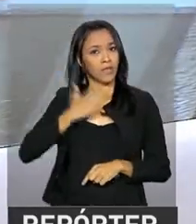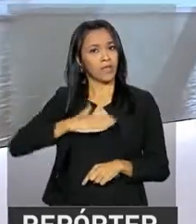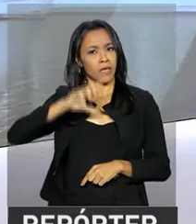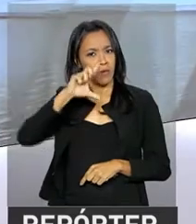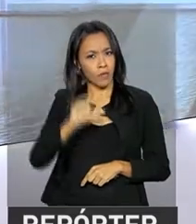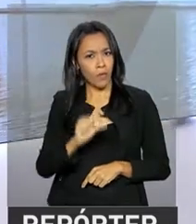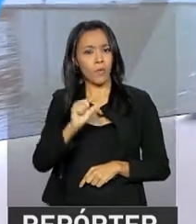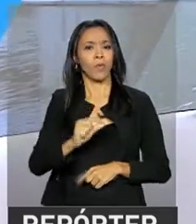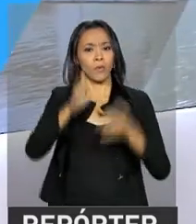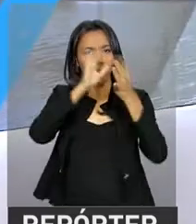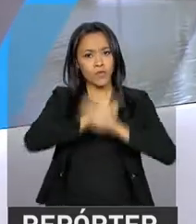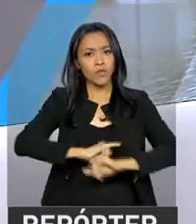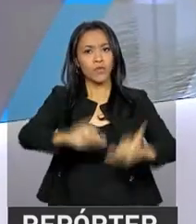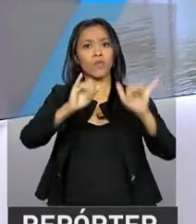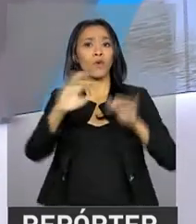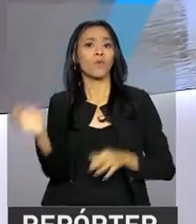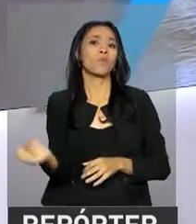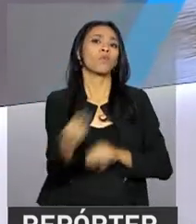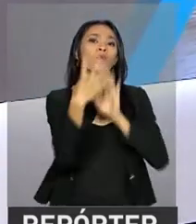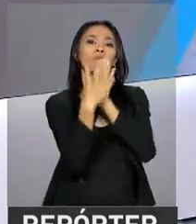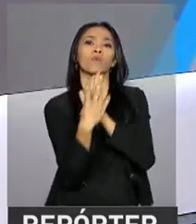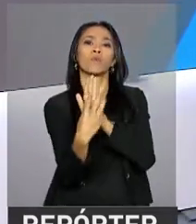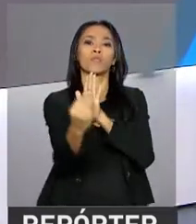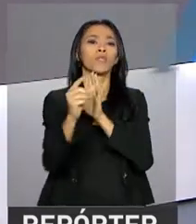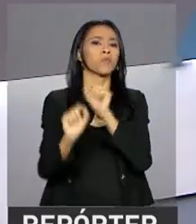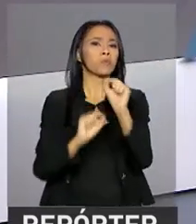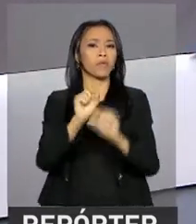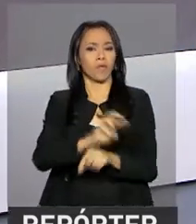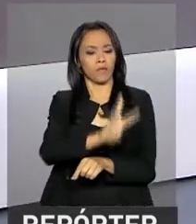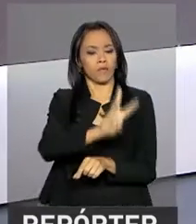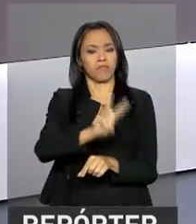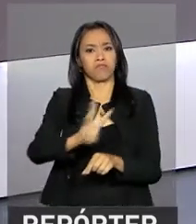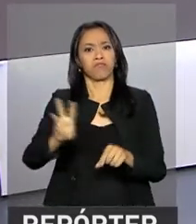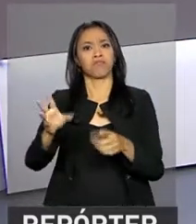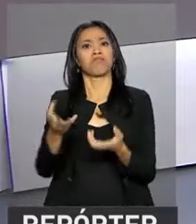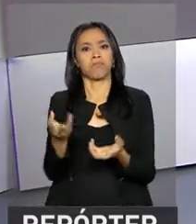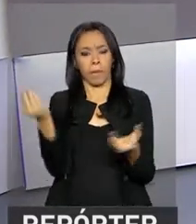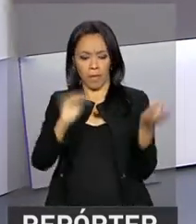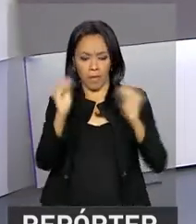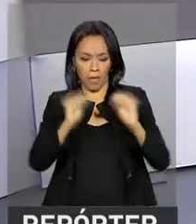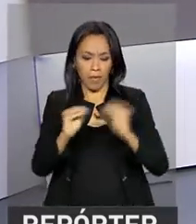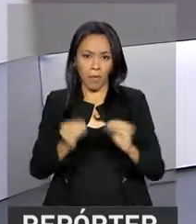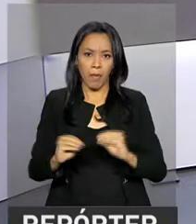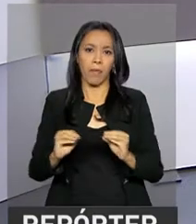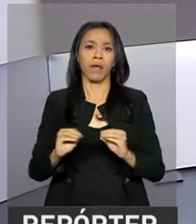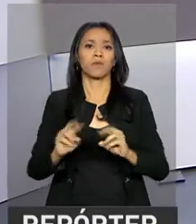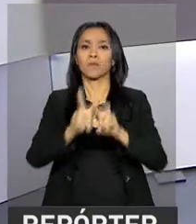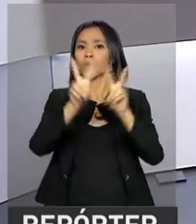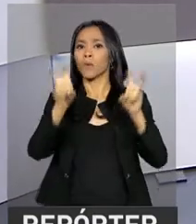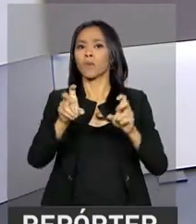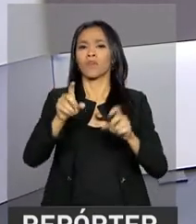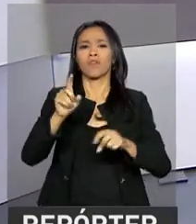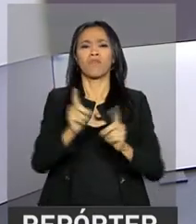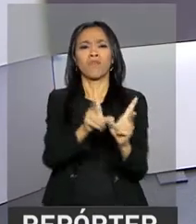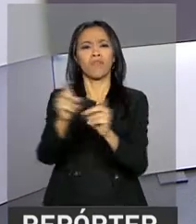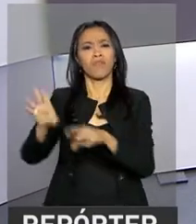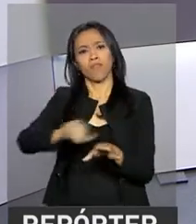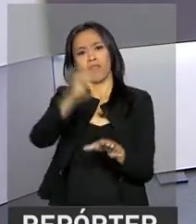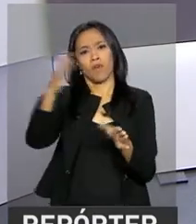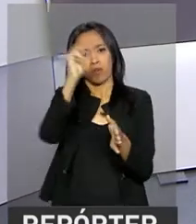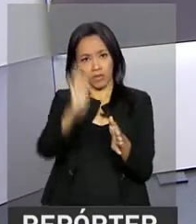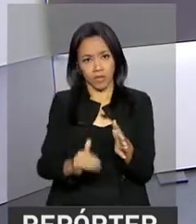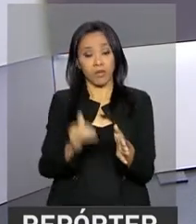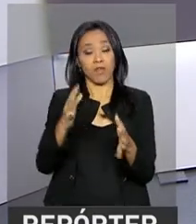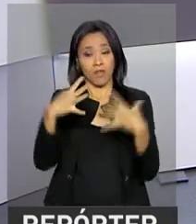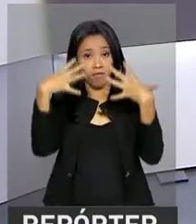processo de exportações do Portal Único de Comércio Exterior. Vamos então saber os detalhes ao vivo com o repórter João